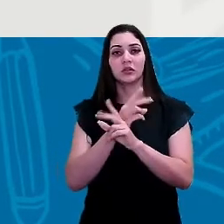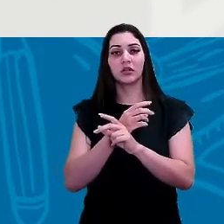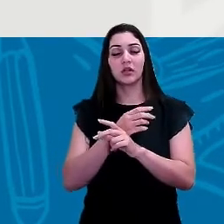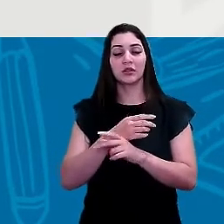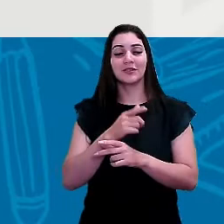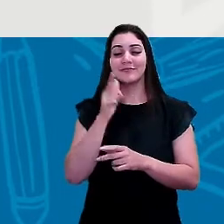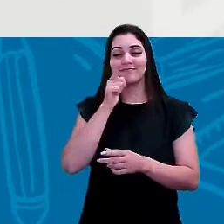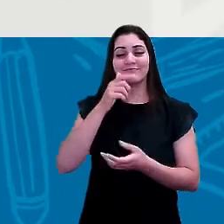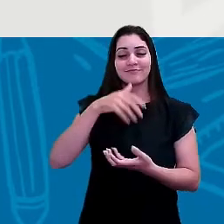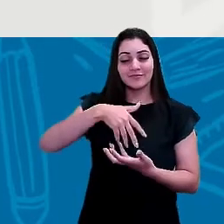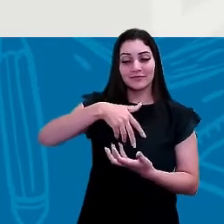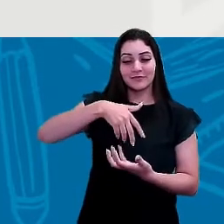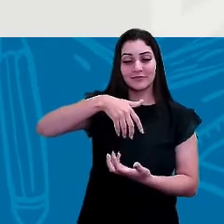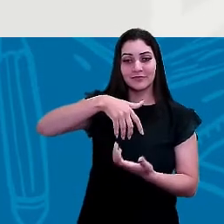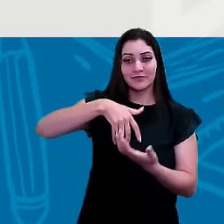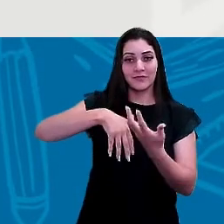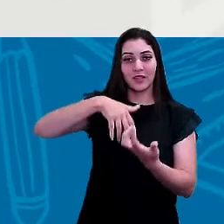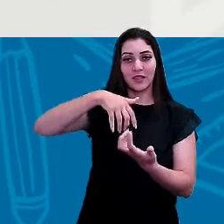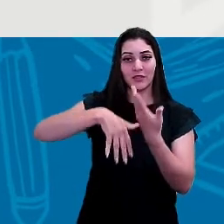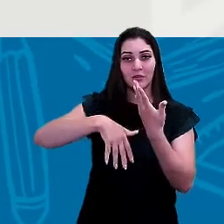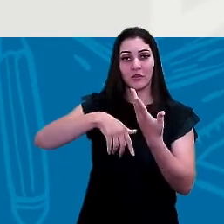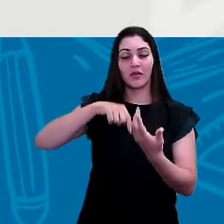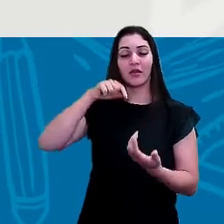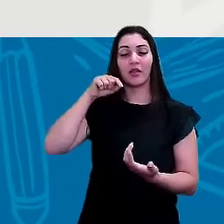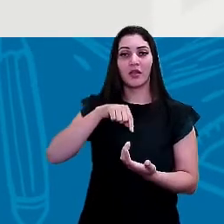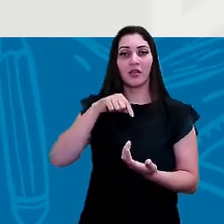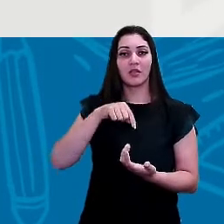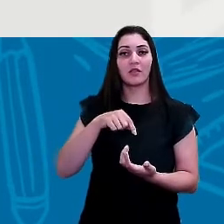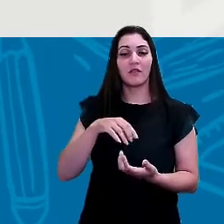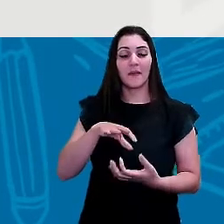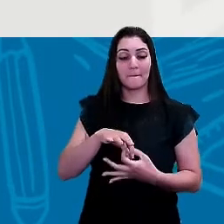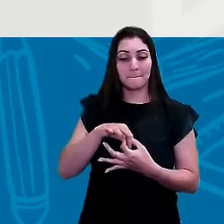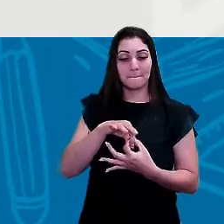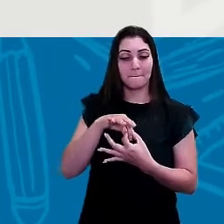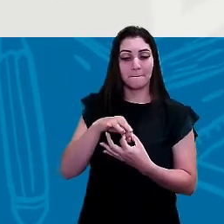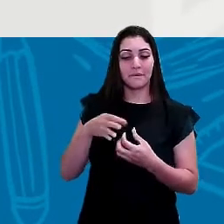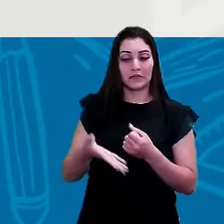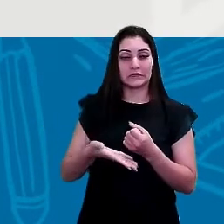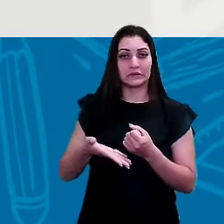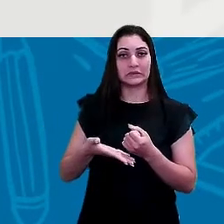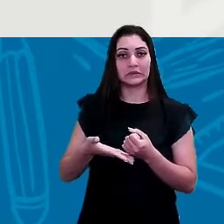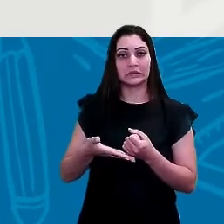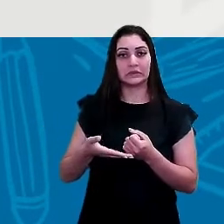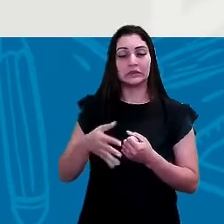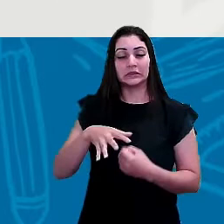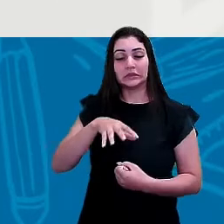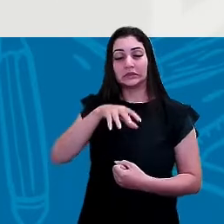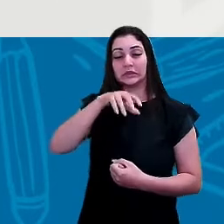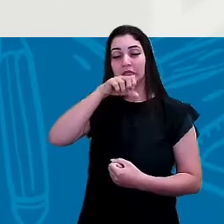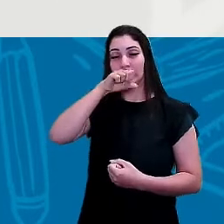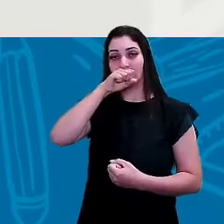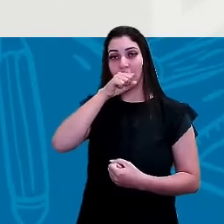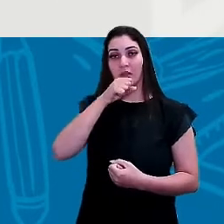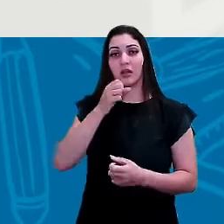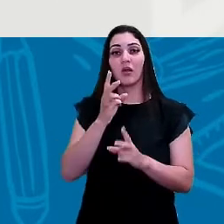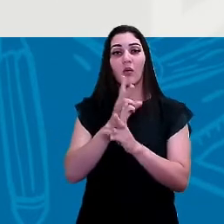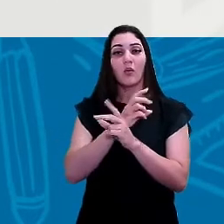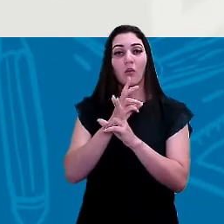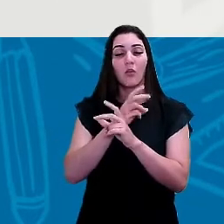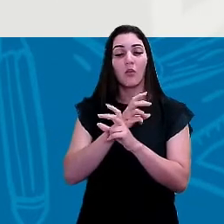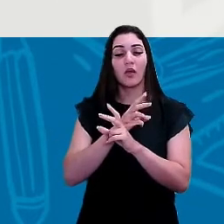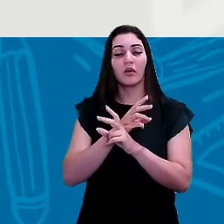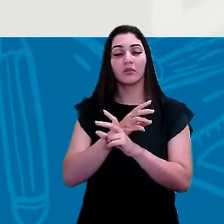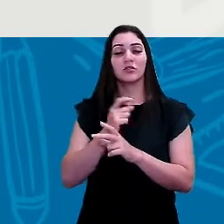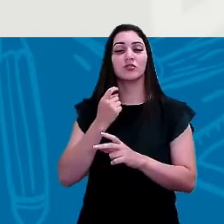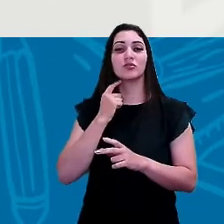sobe, essa poluição fica presa à próxima superfície e a gente respira esse ar poluído, causando